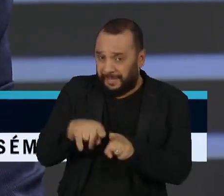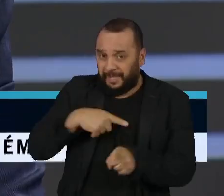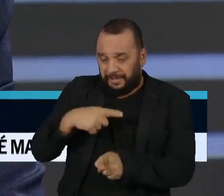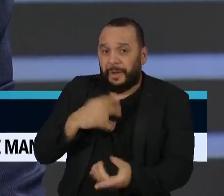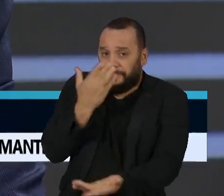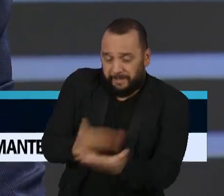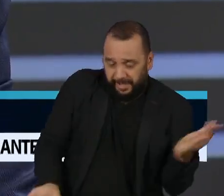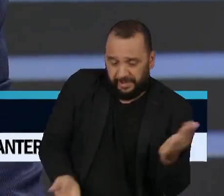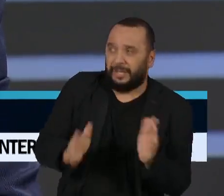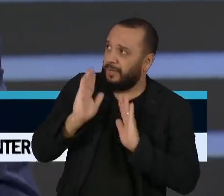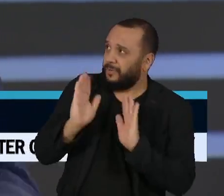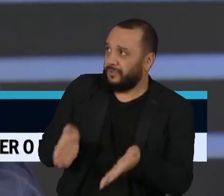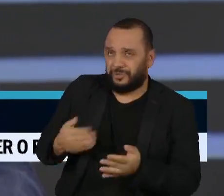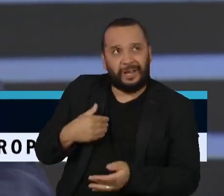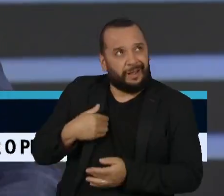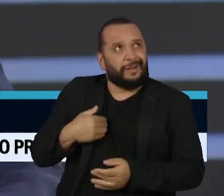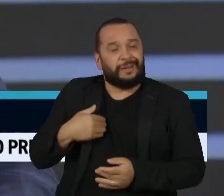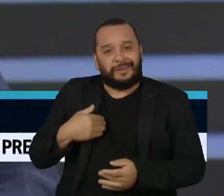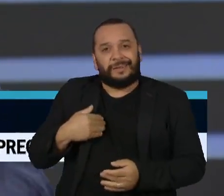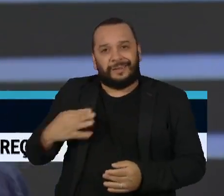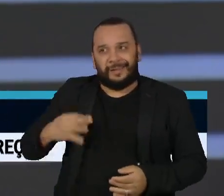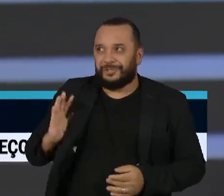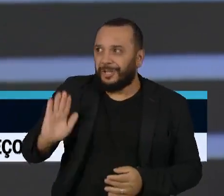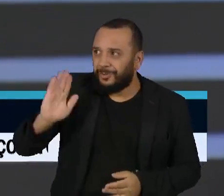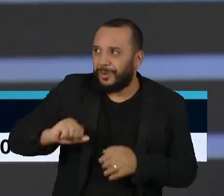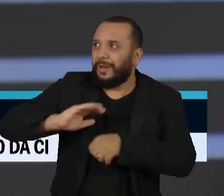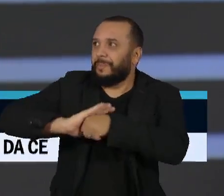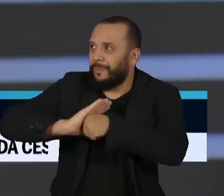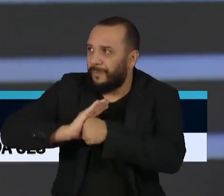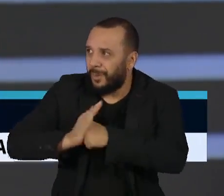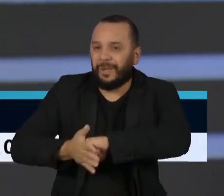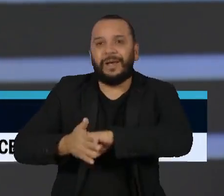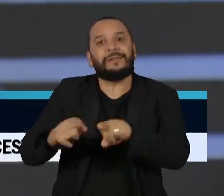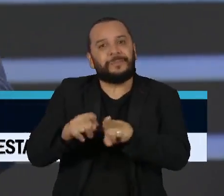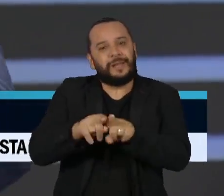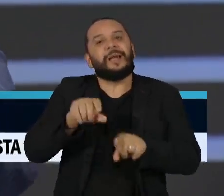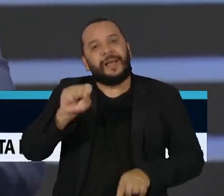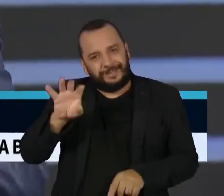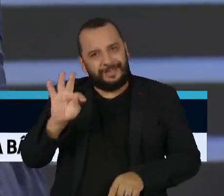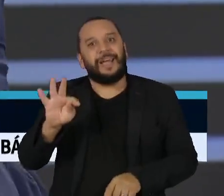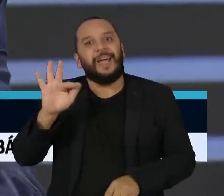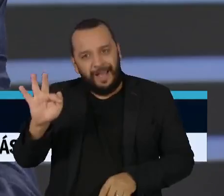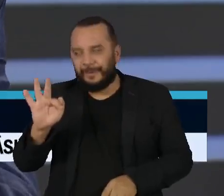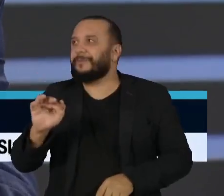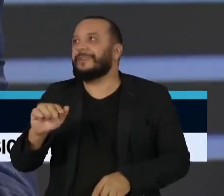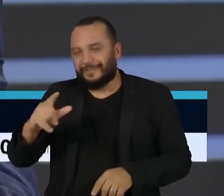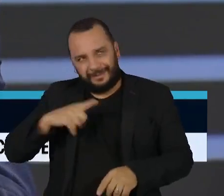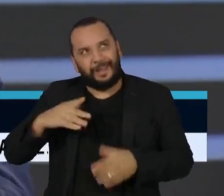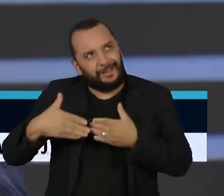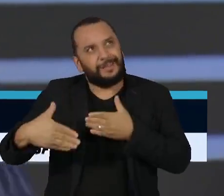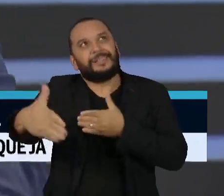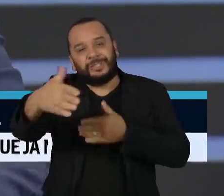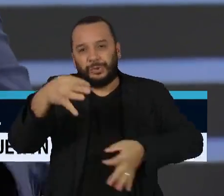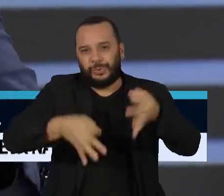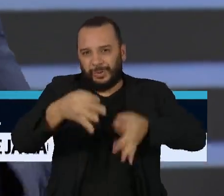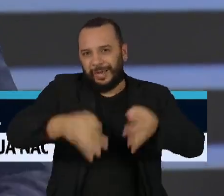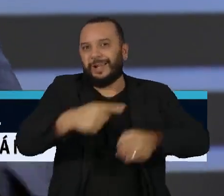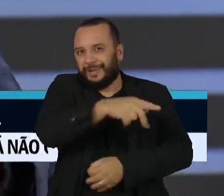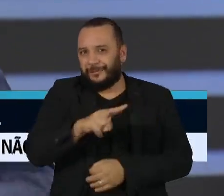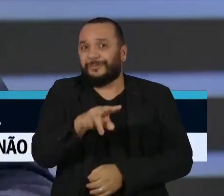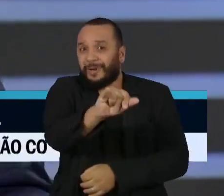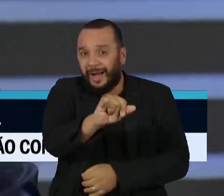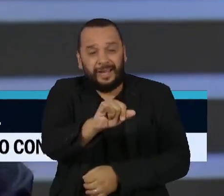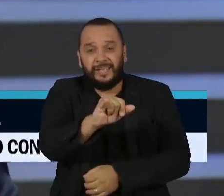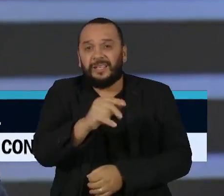no STF em ações penais, é que abre um espaço para os liberais verdadeiros, e para os conservadores verdadeiros, né? Ou